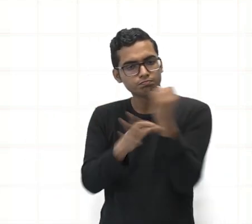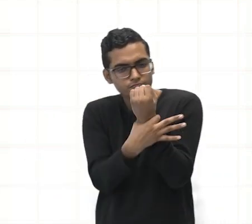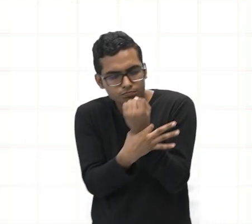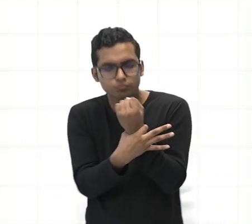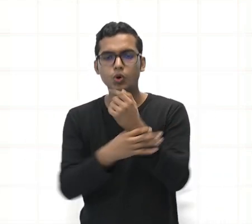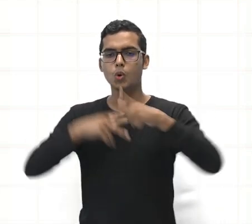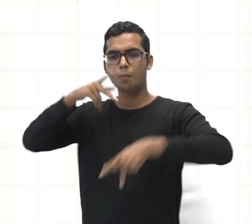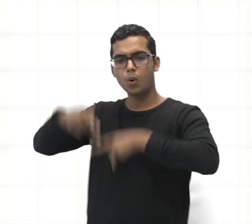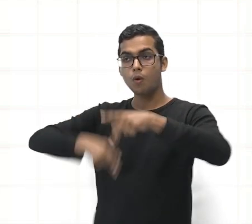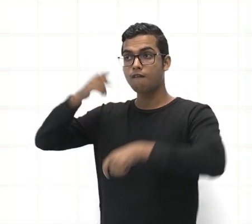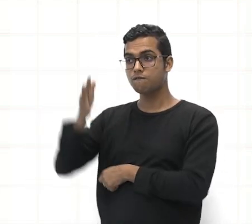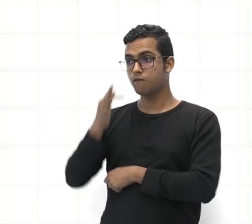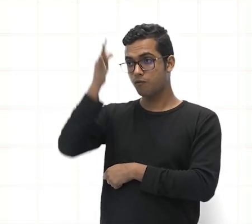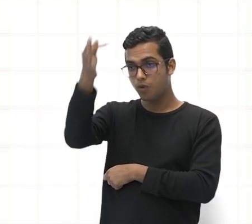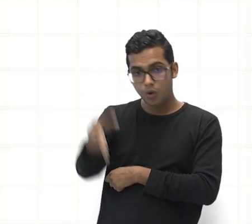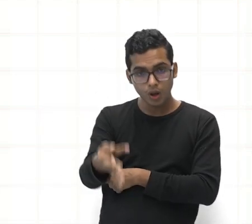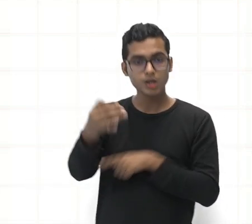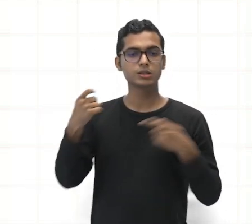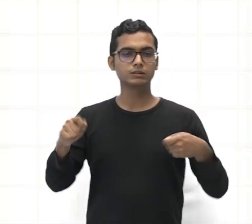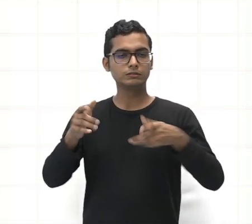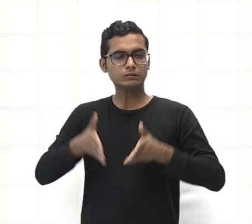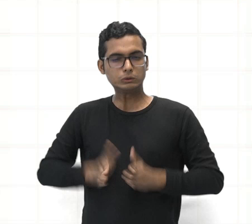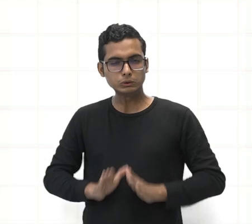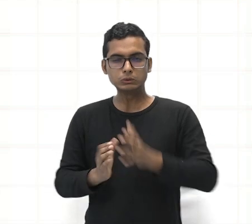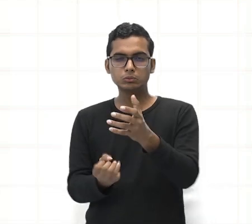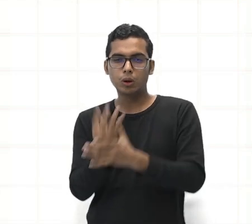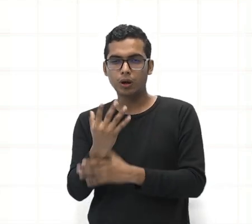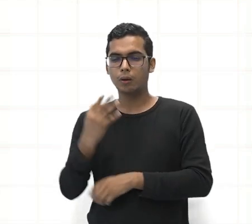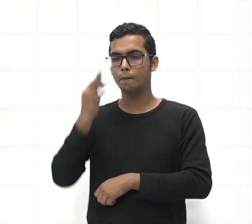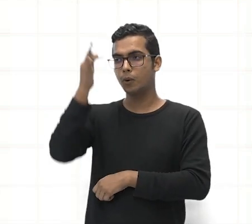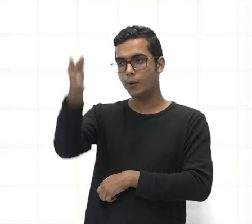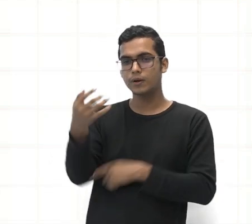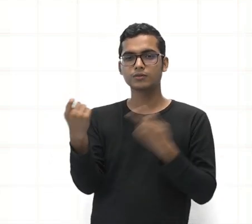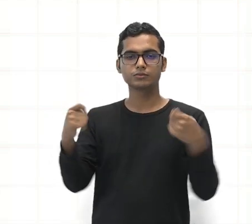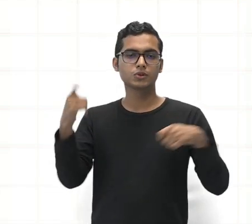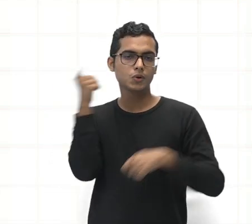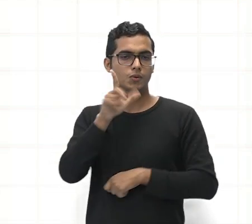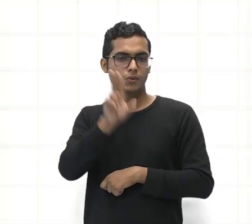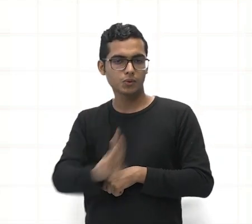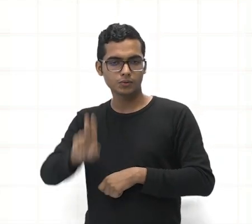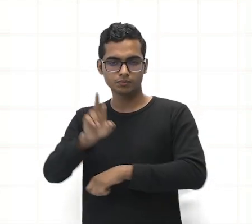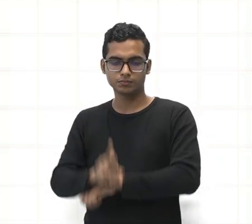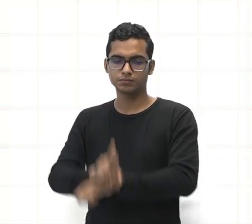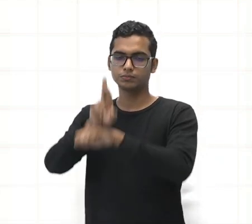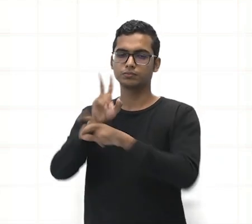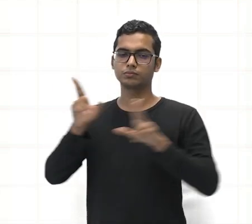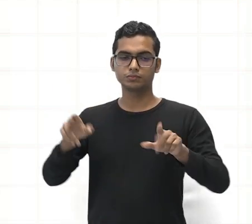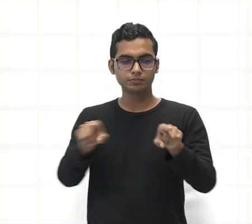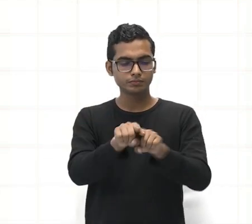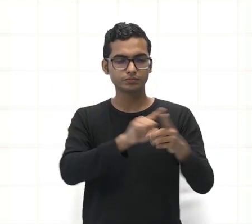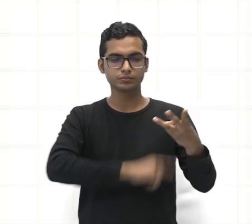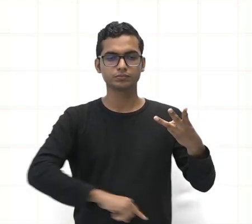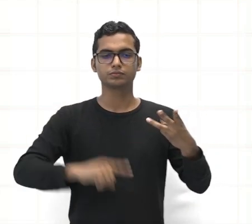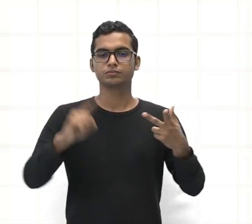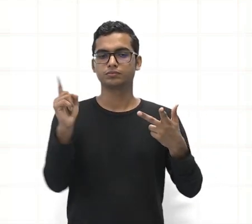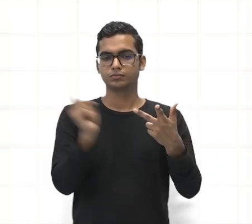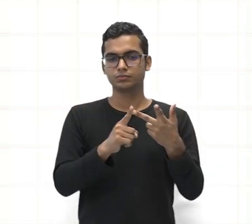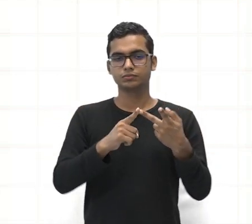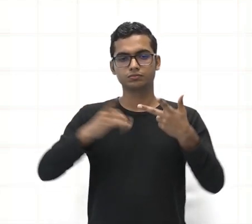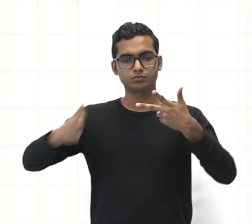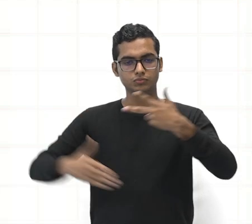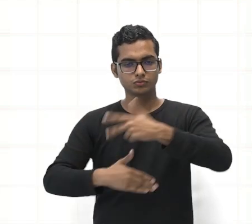populações futuras, aqueles que ainda vão nascer, possam também utilizar esses mesmos recursos. Equilibrar